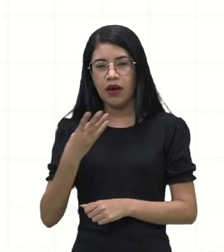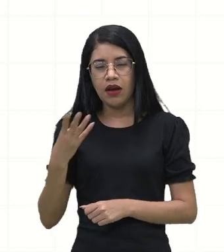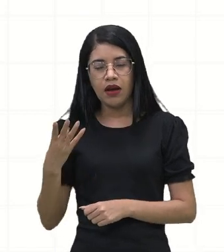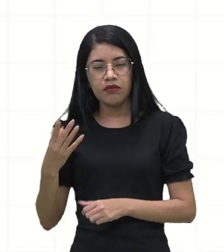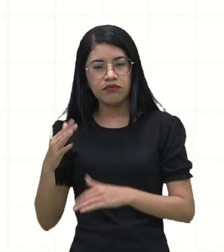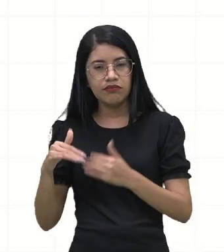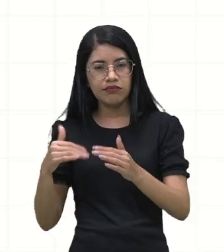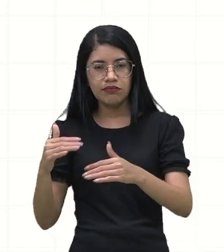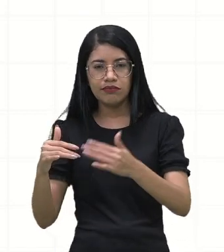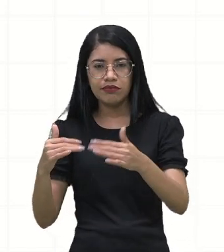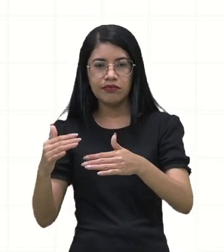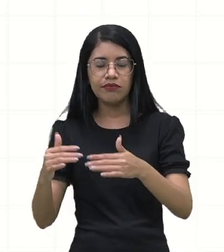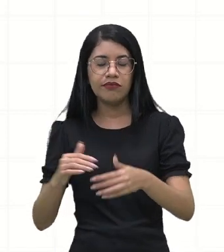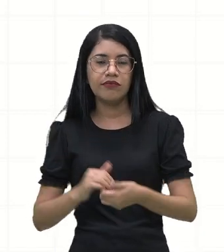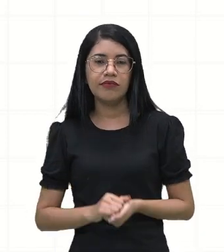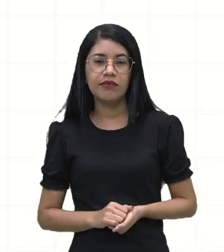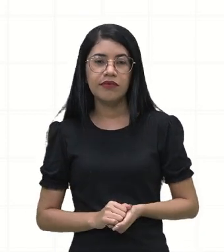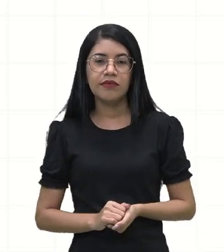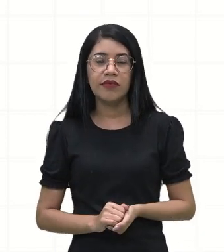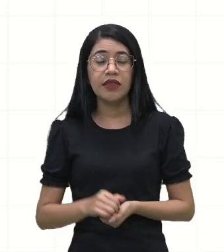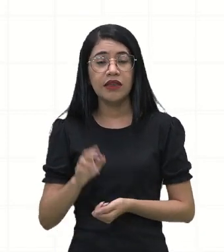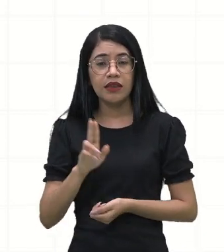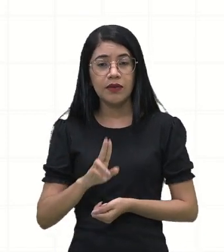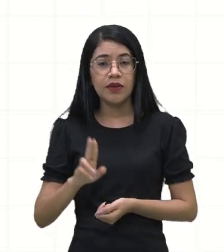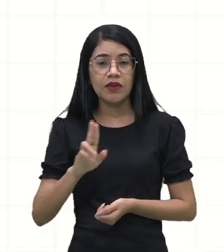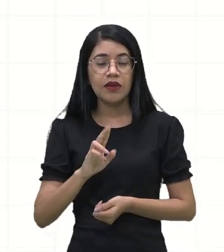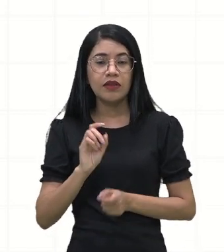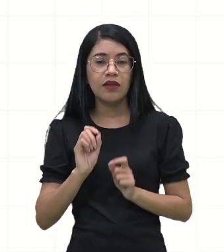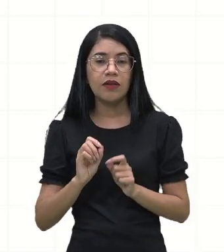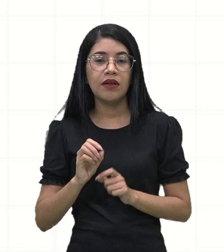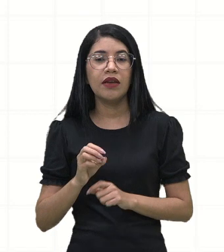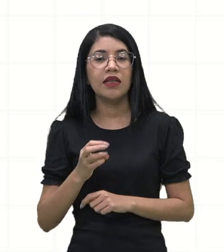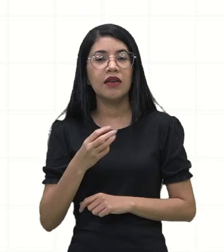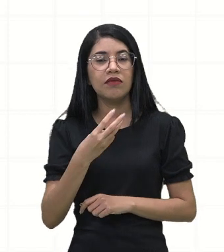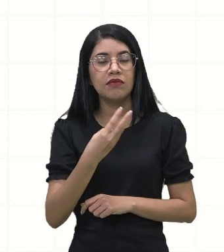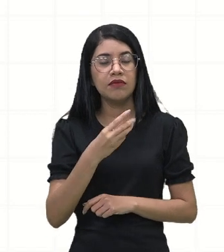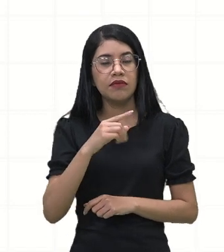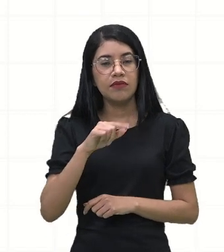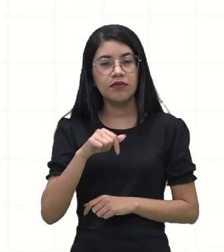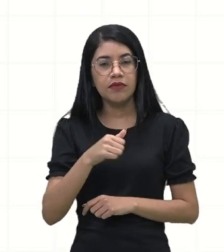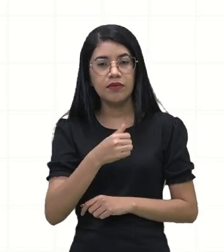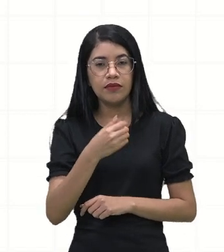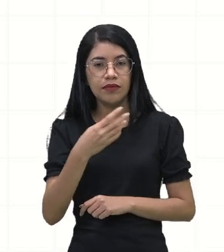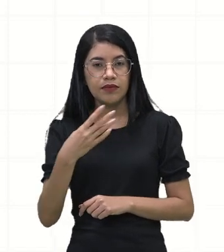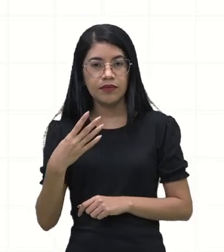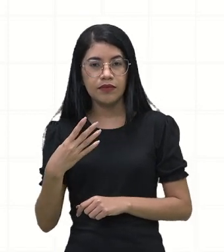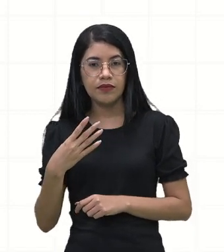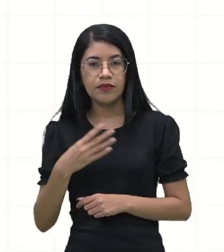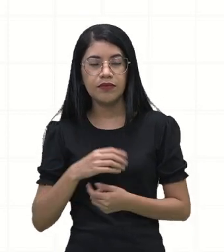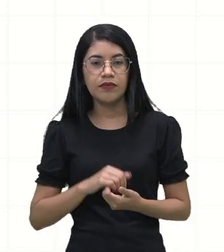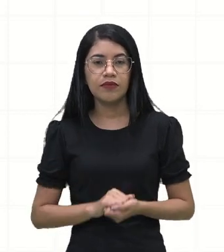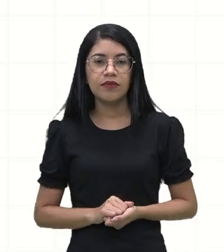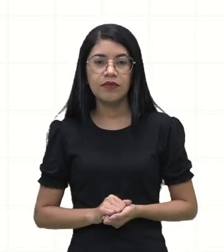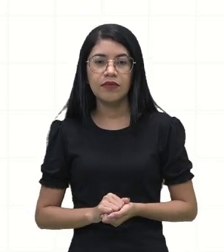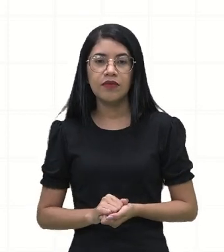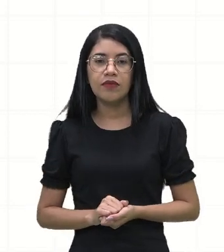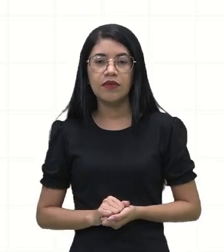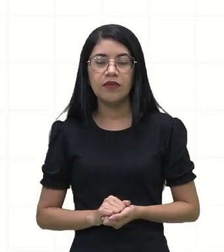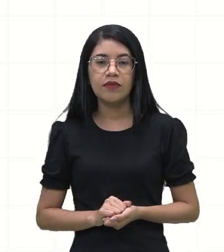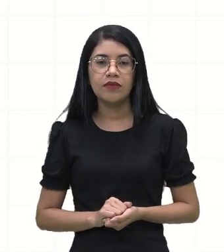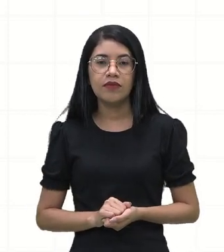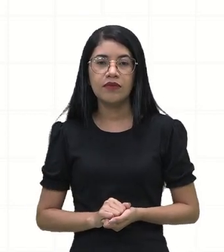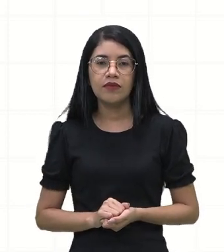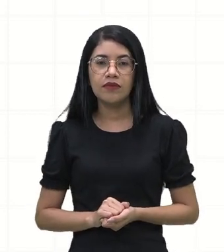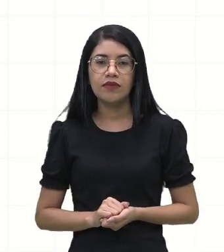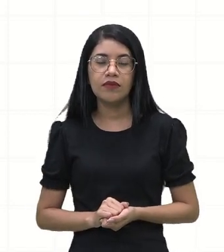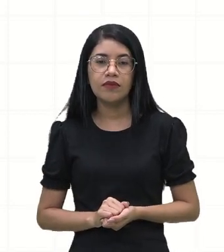Infinitamente. Vamos contar aqui com duas casas decimais, até os centésimos. Então,